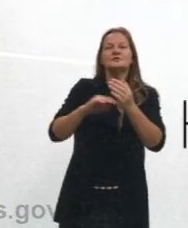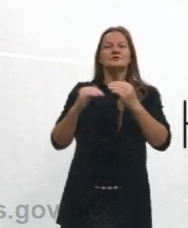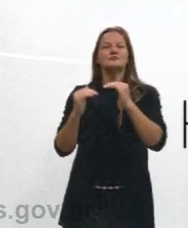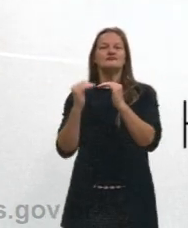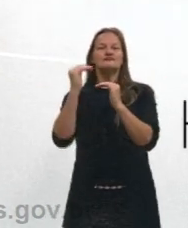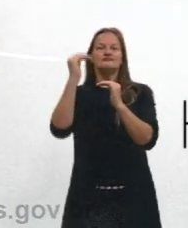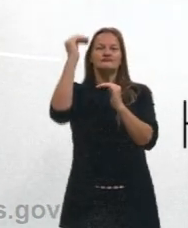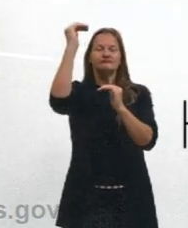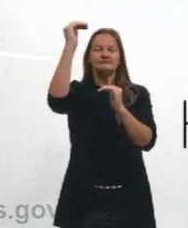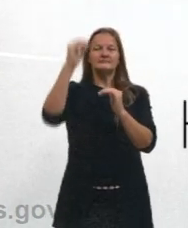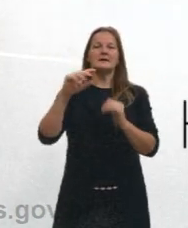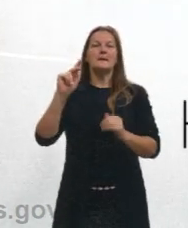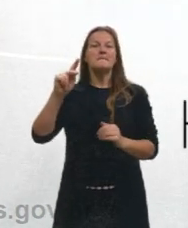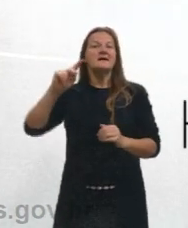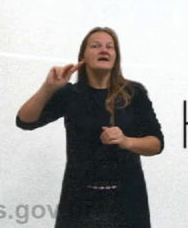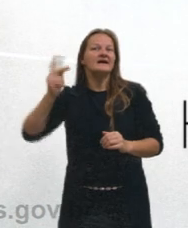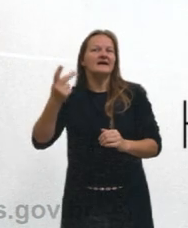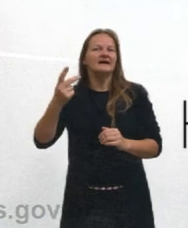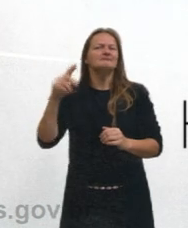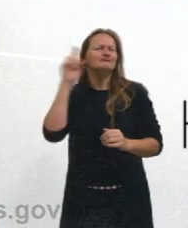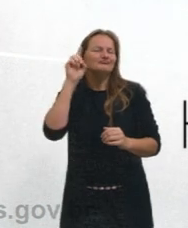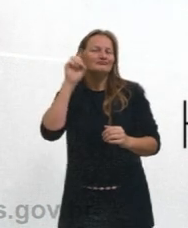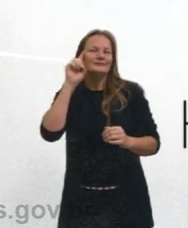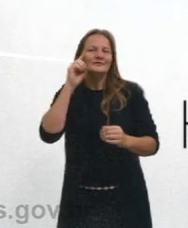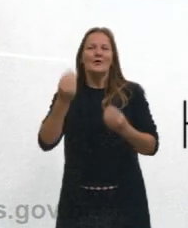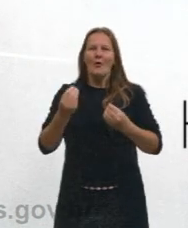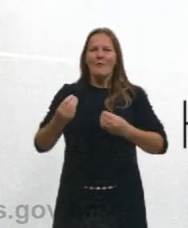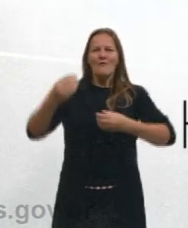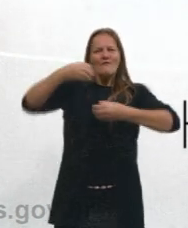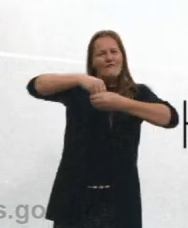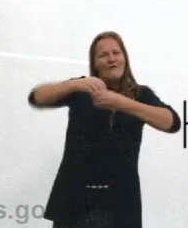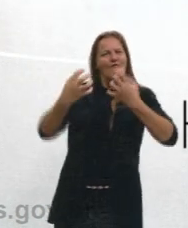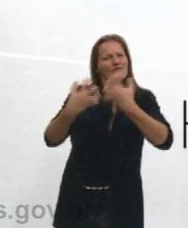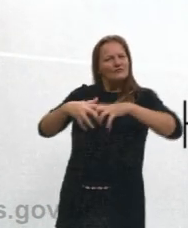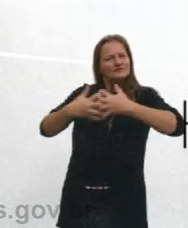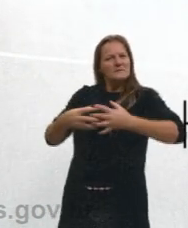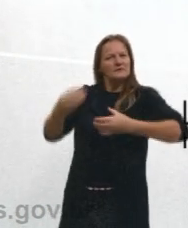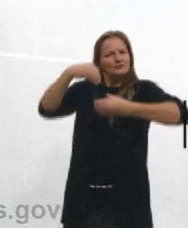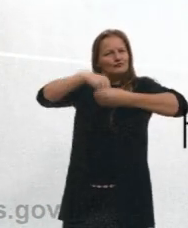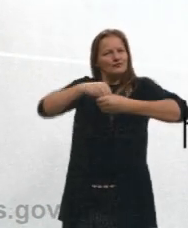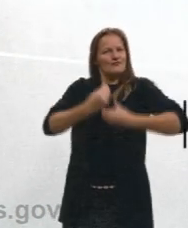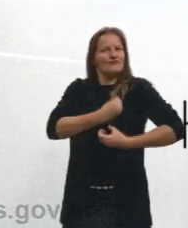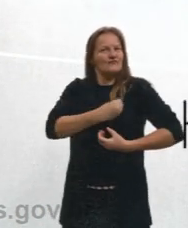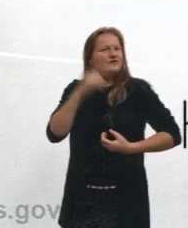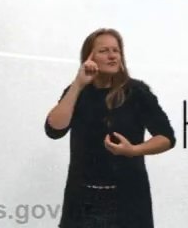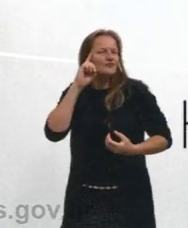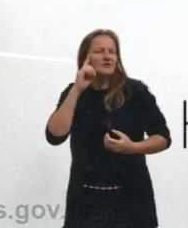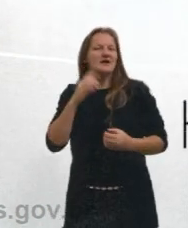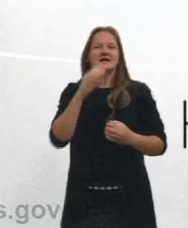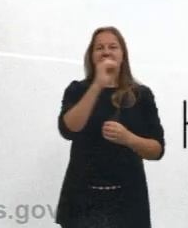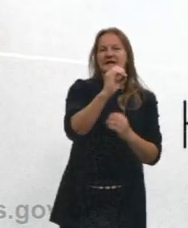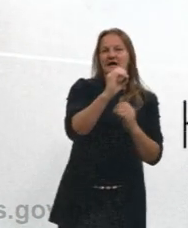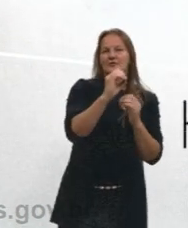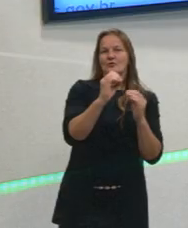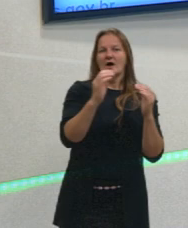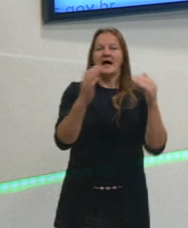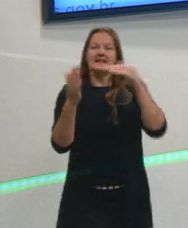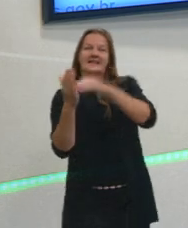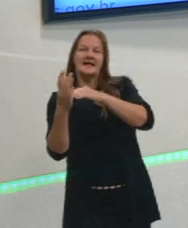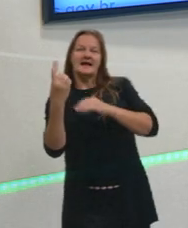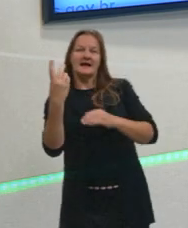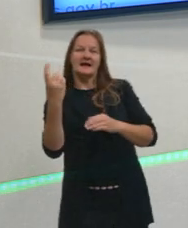do nosso dia a dia para a gente entender como que funciona o PH no nosso cotidiano tá vai de 0 até